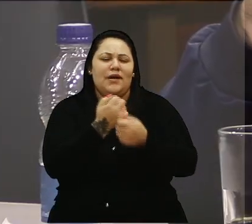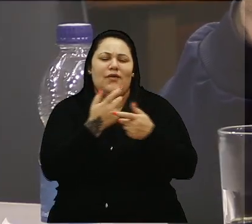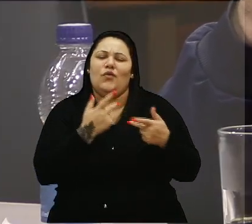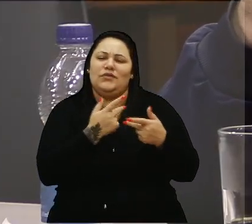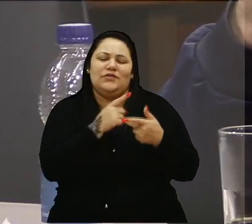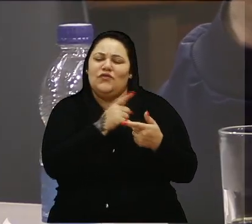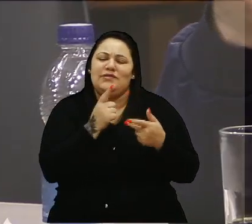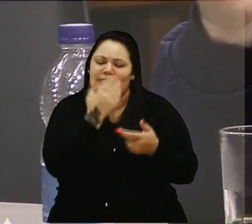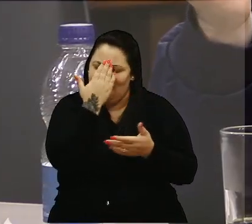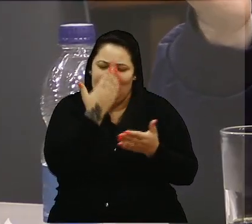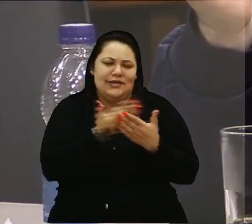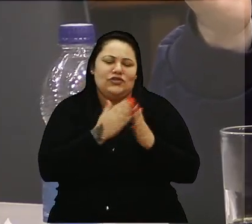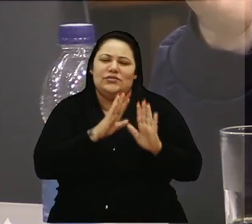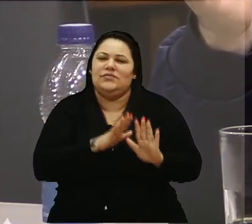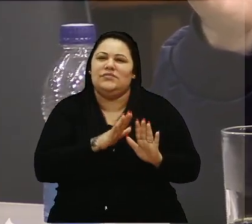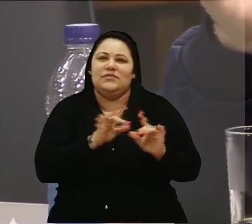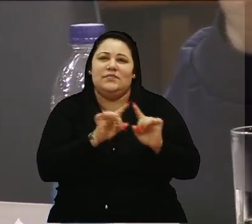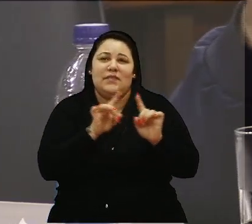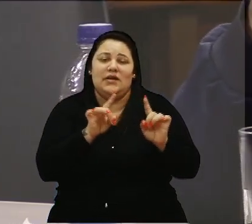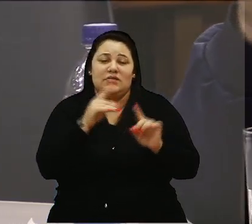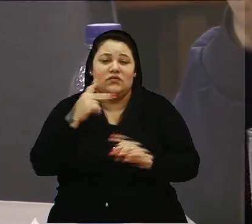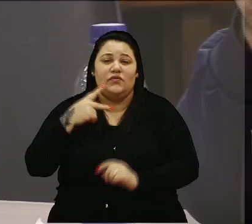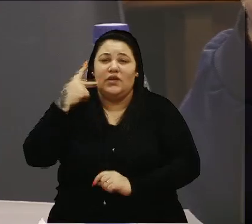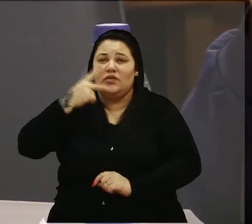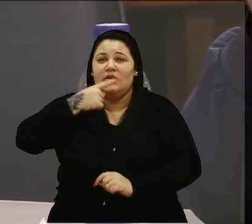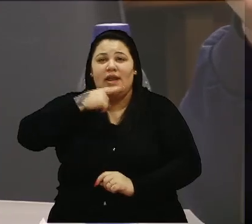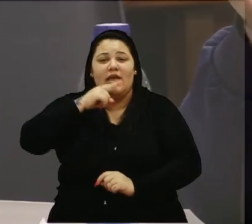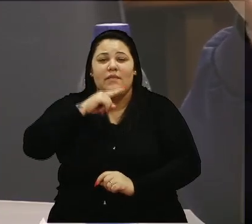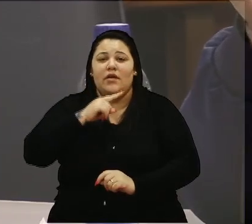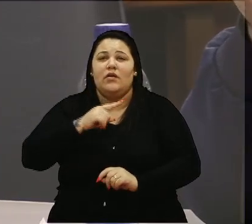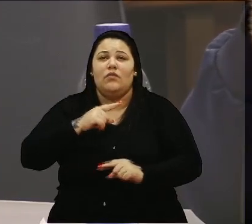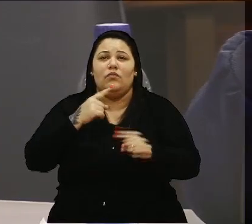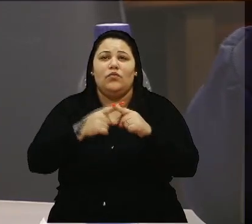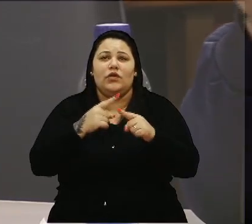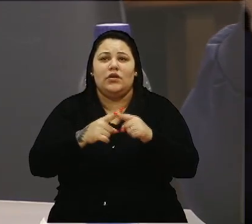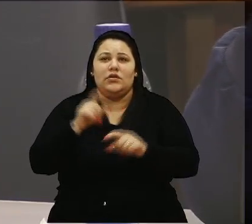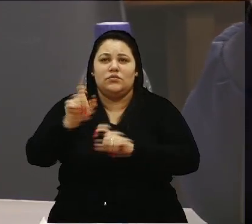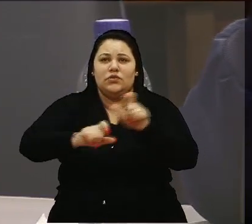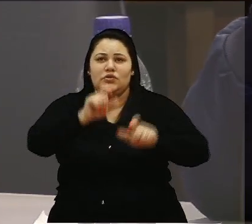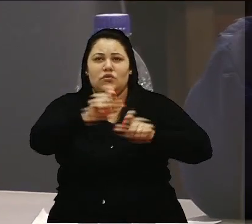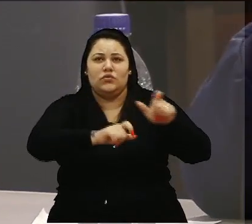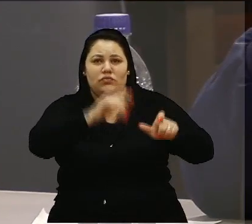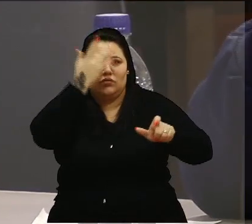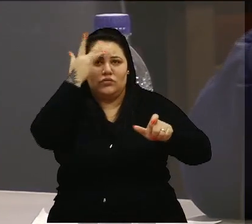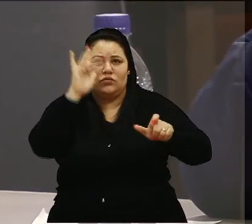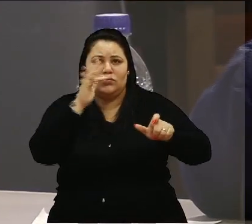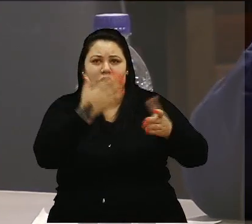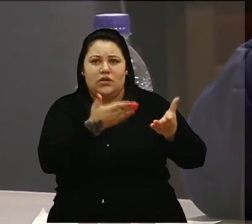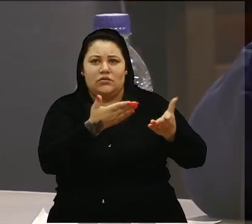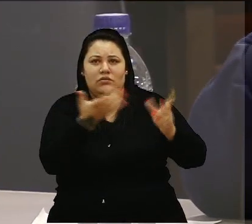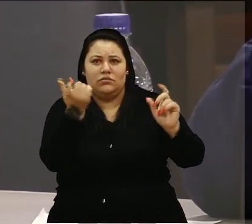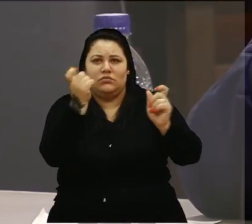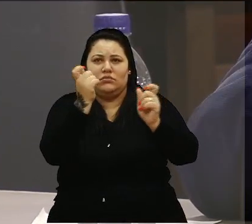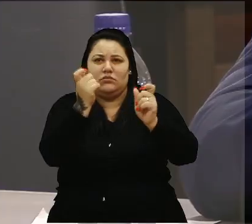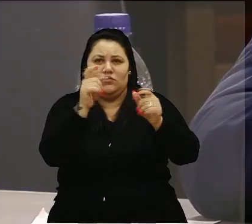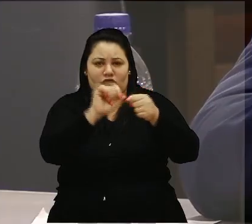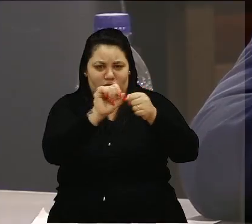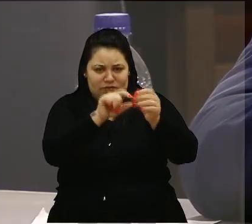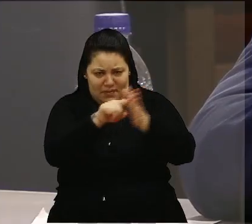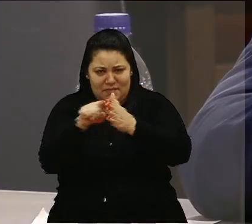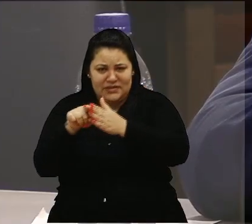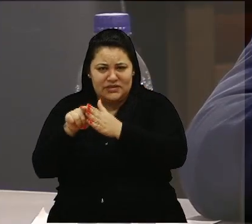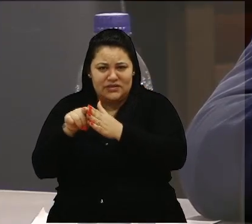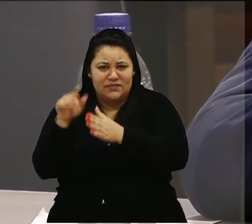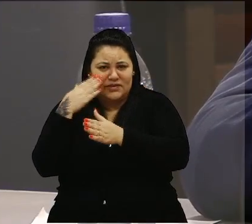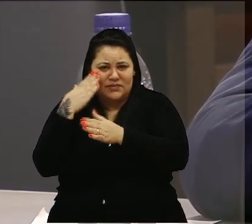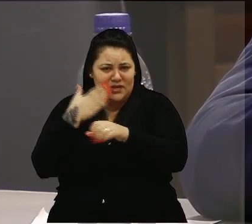questão, o vereador Caleb diz, porque as pessoas não apoiam. Eu não sei se o senhor fez uma imersão lá, fez uma pesquisa de campo para saber se